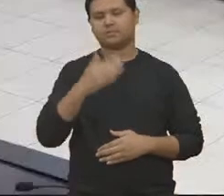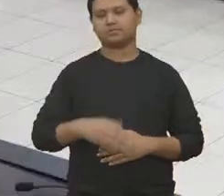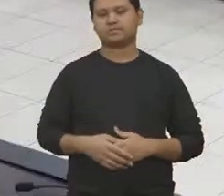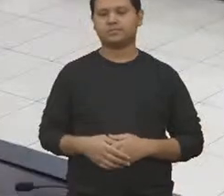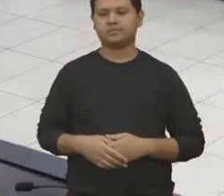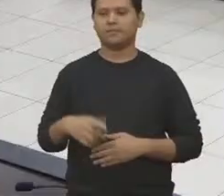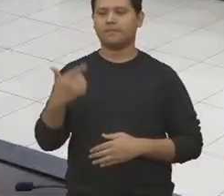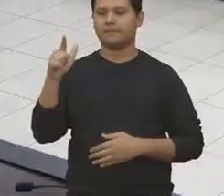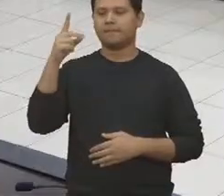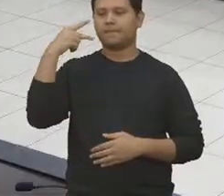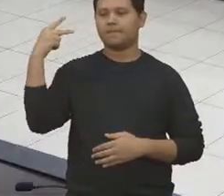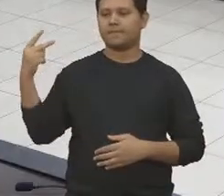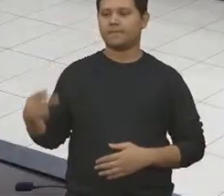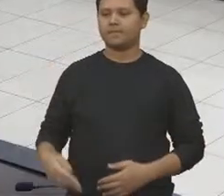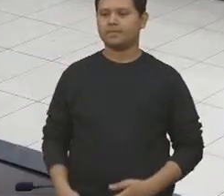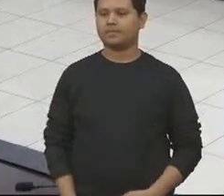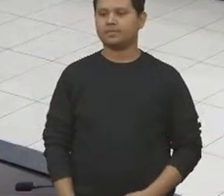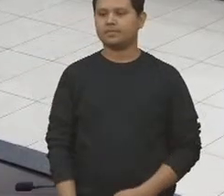Próximo vereador.